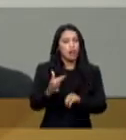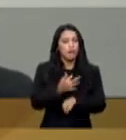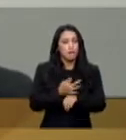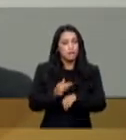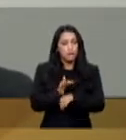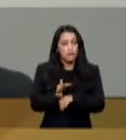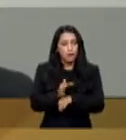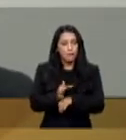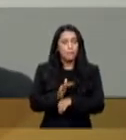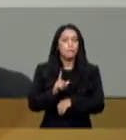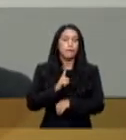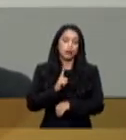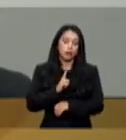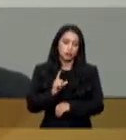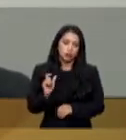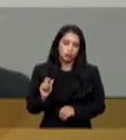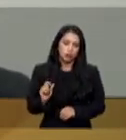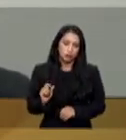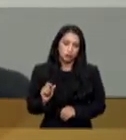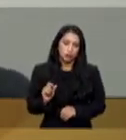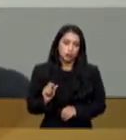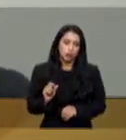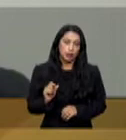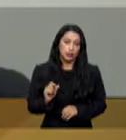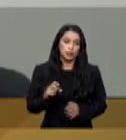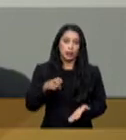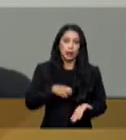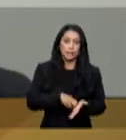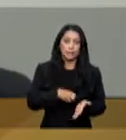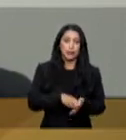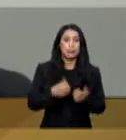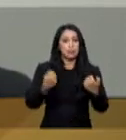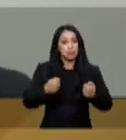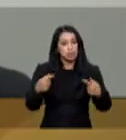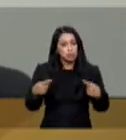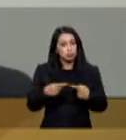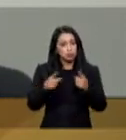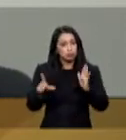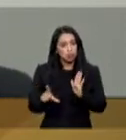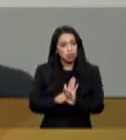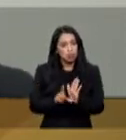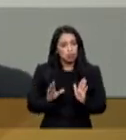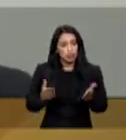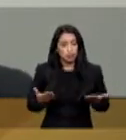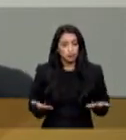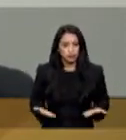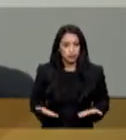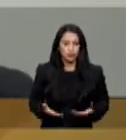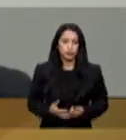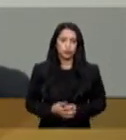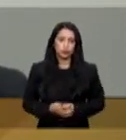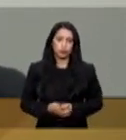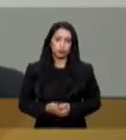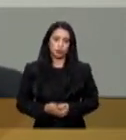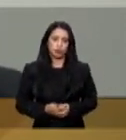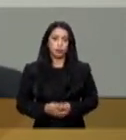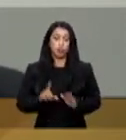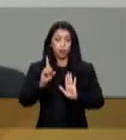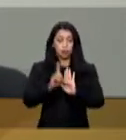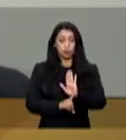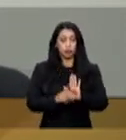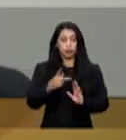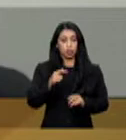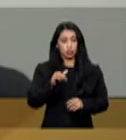há crime sem lei anterior que eu defina, nem pena sem prévia cominação legal. Pois bem, é certo que, no âmbito do direito penal,